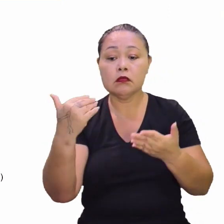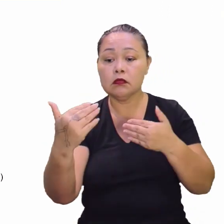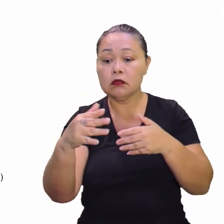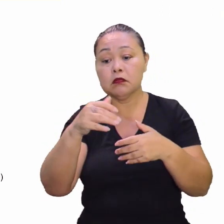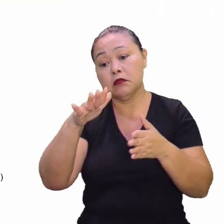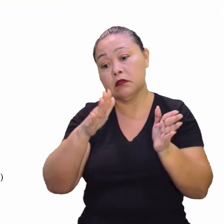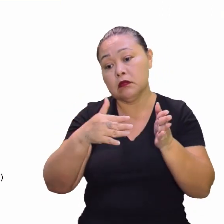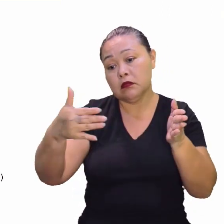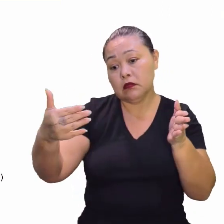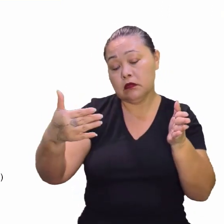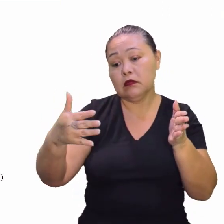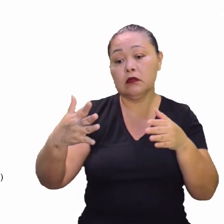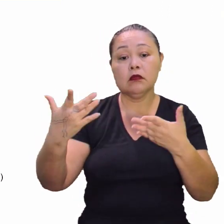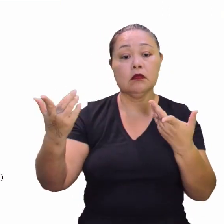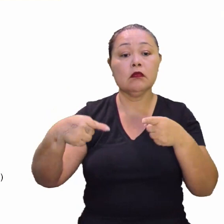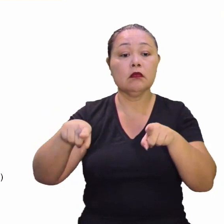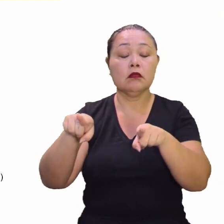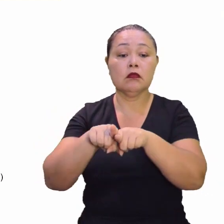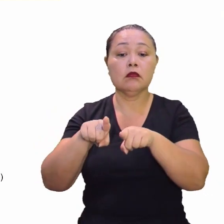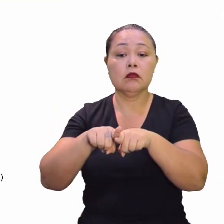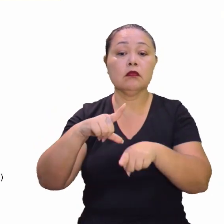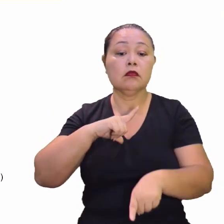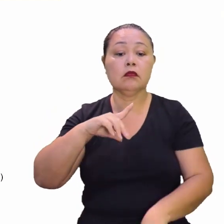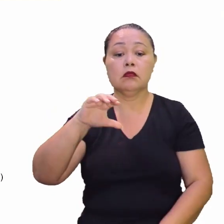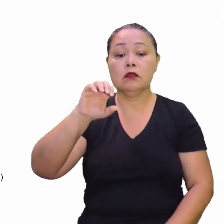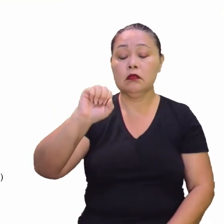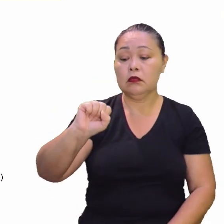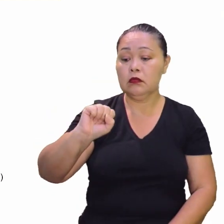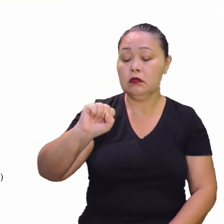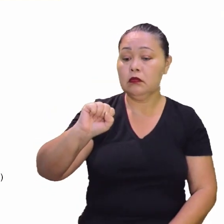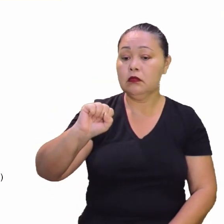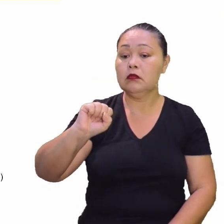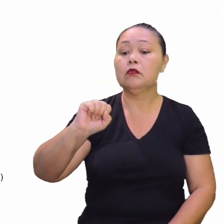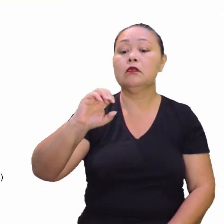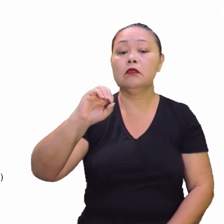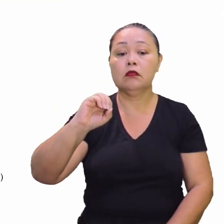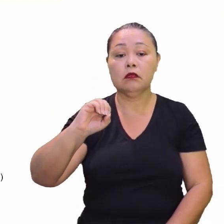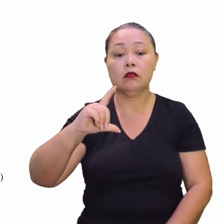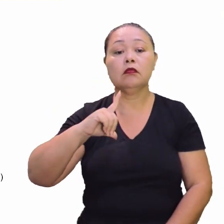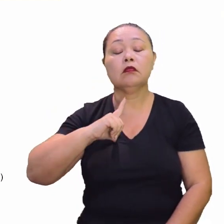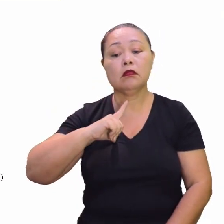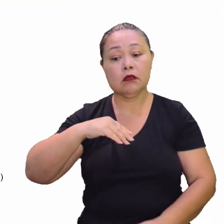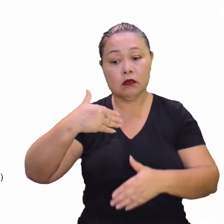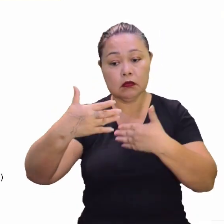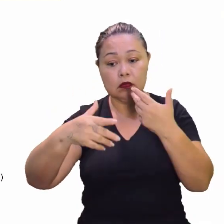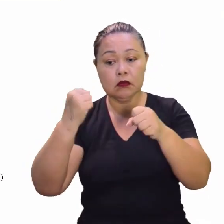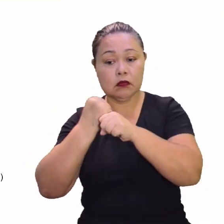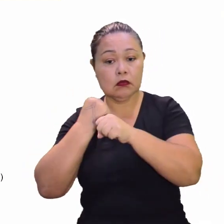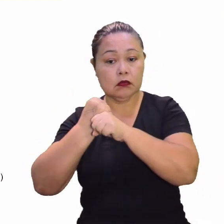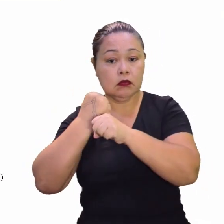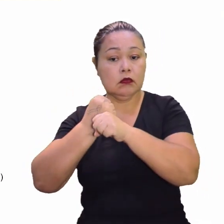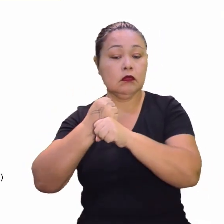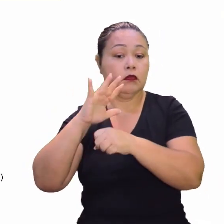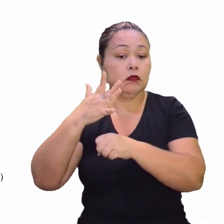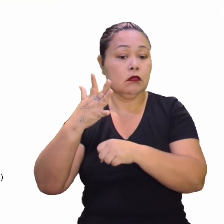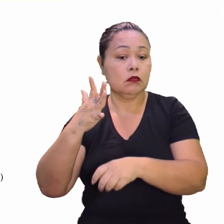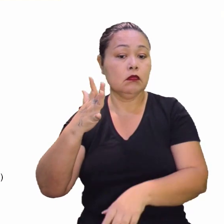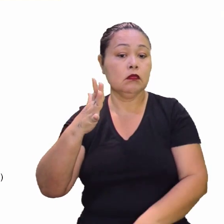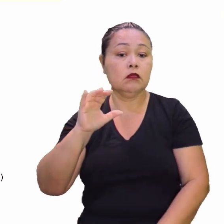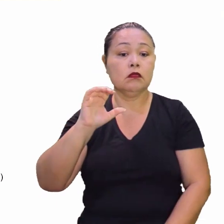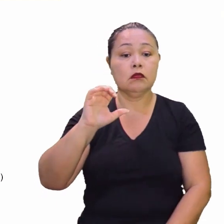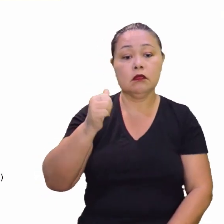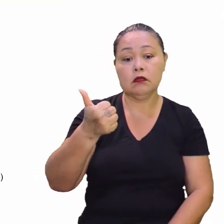minis e médias e grandes usinas também. Existem 80 empreendimentos em operação. Dentre